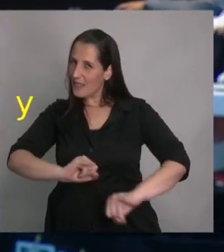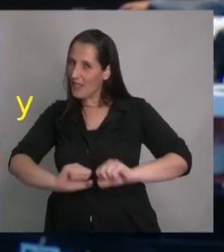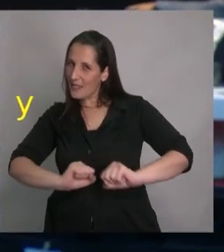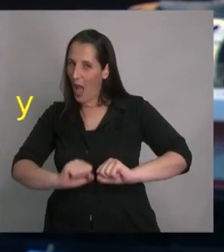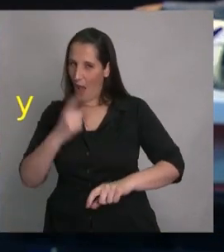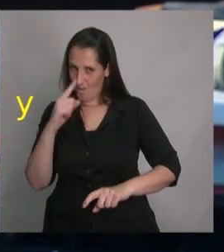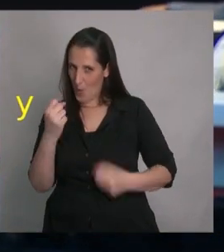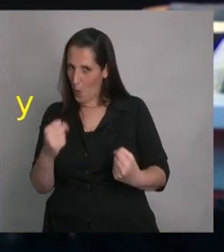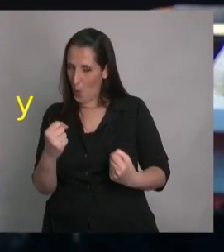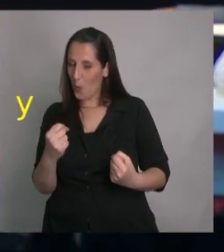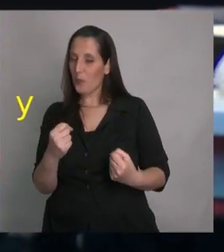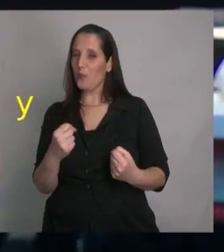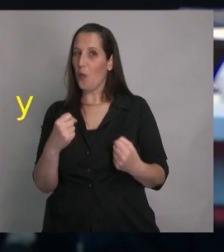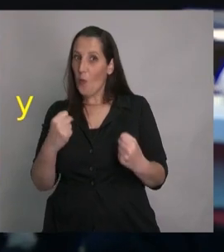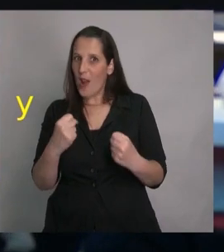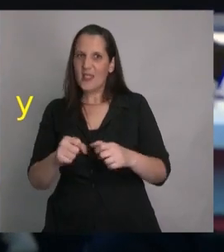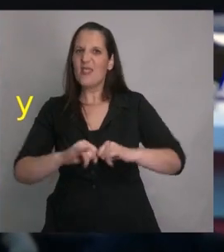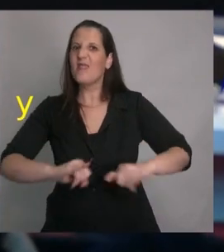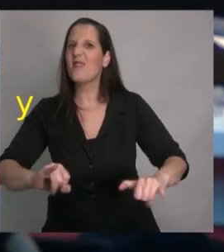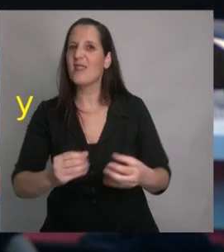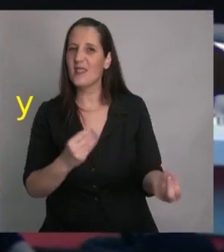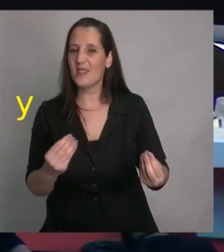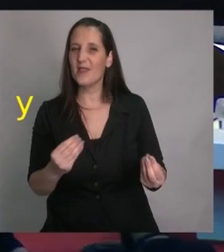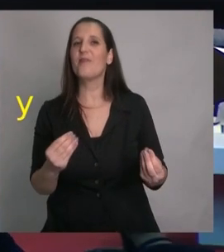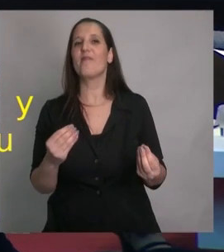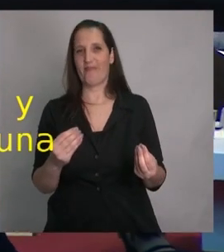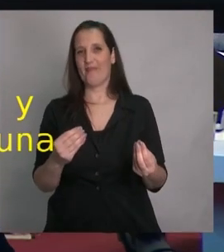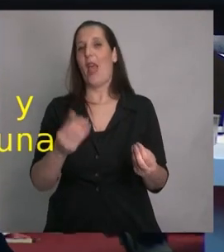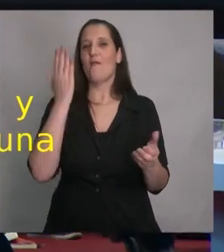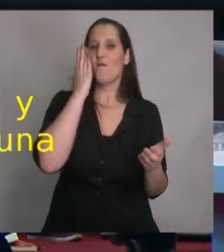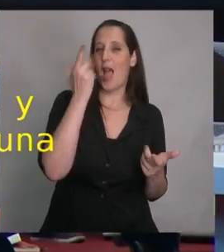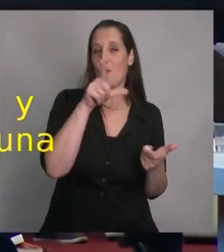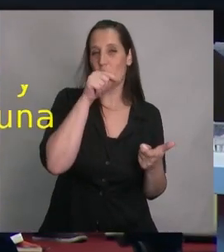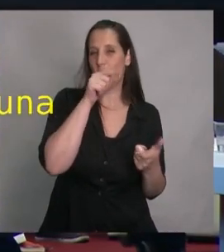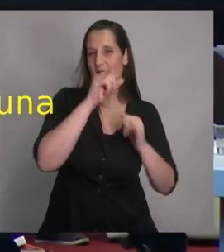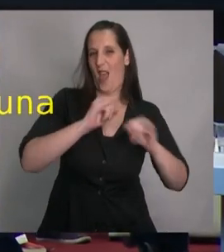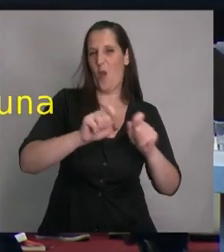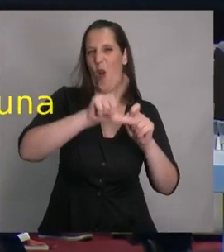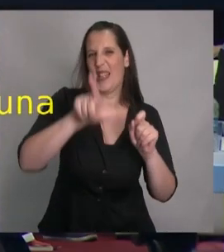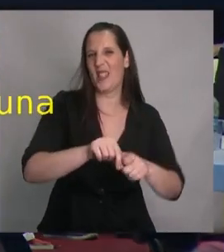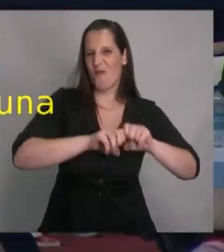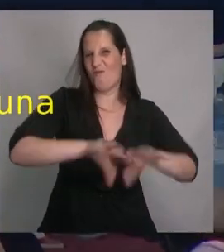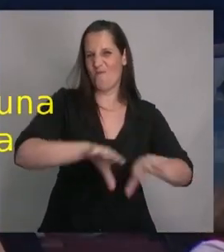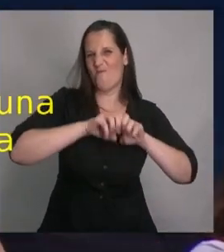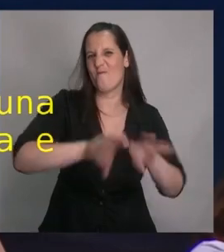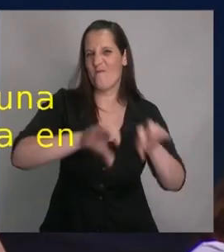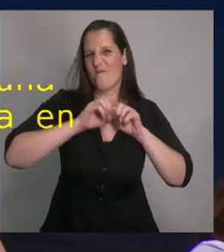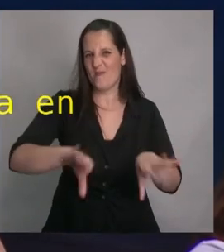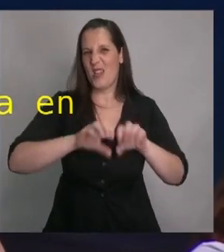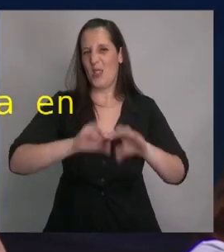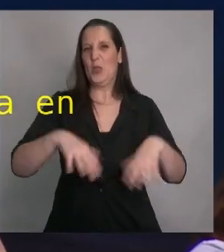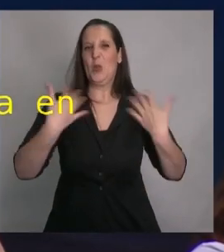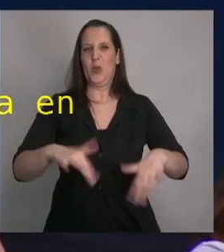de redes sociais, de WhatsApp. O Steve Bannon estava no Brasil,